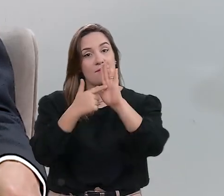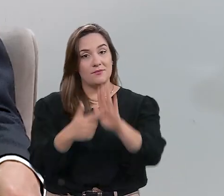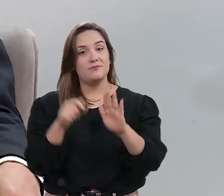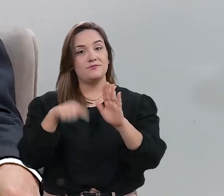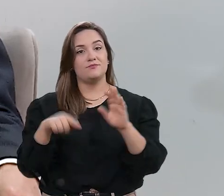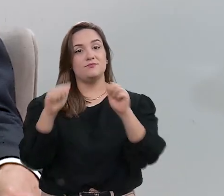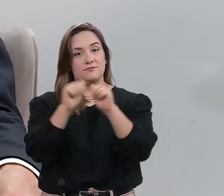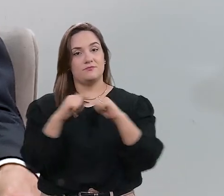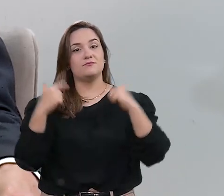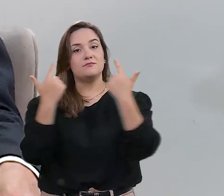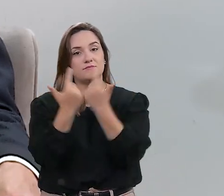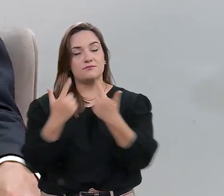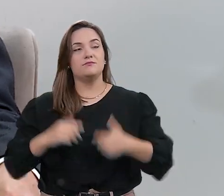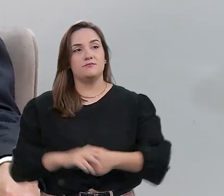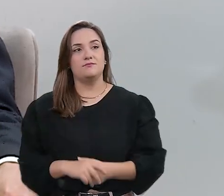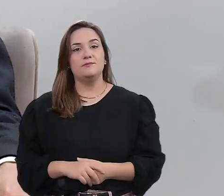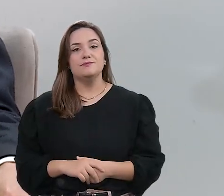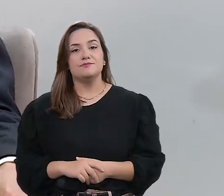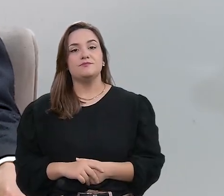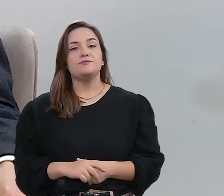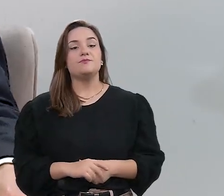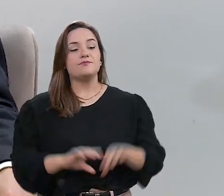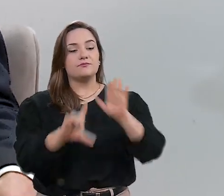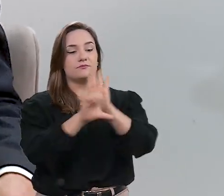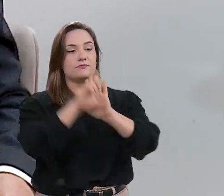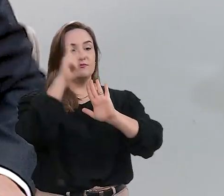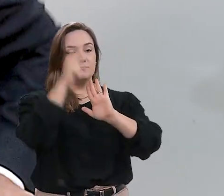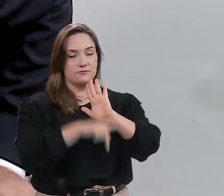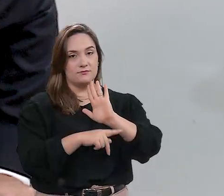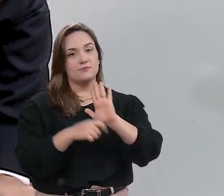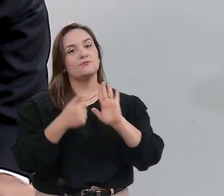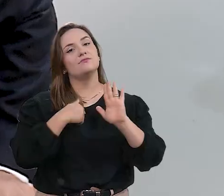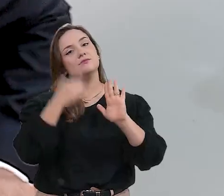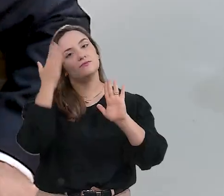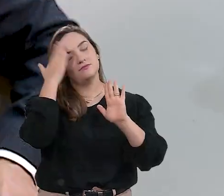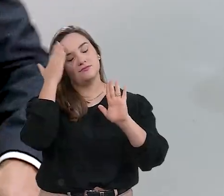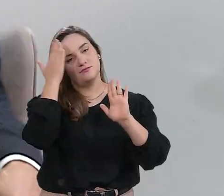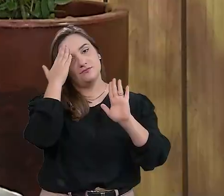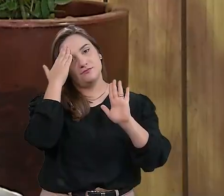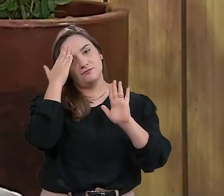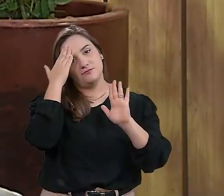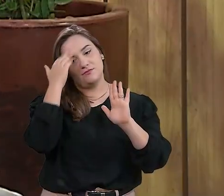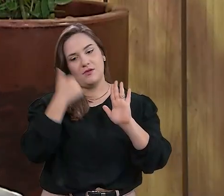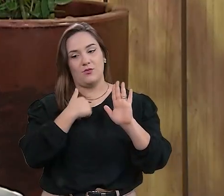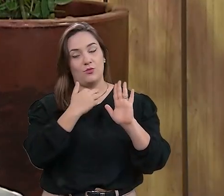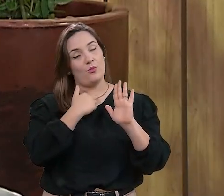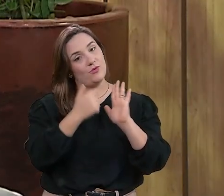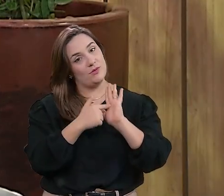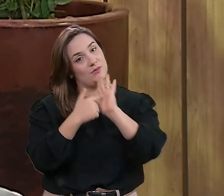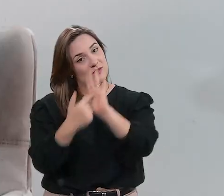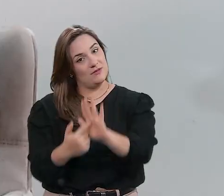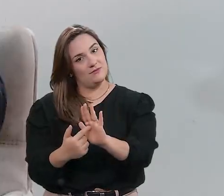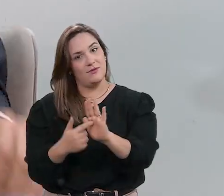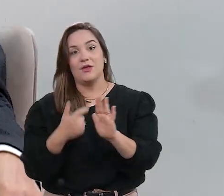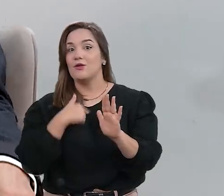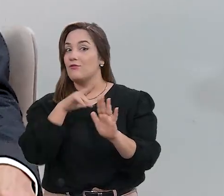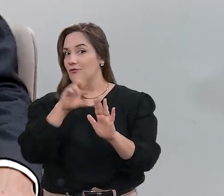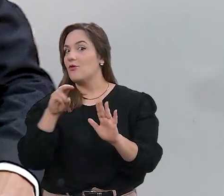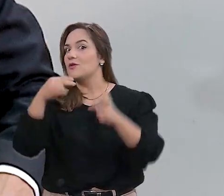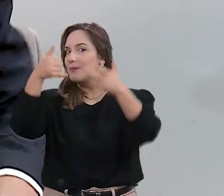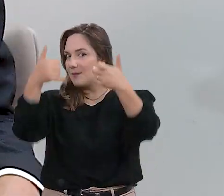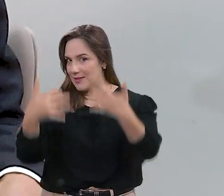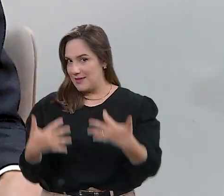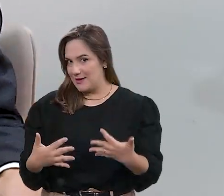Assembleia Legislativa um projeto de lei sabendo que eu não poderia apresentar, né? Vou te esclarecer aqui